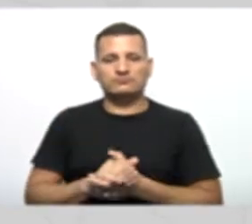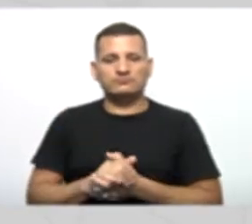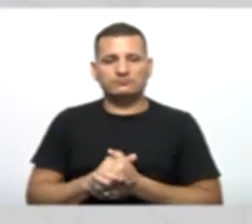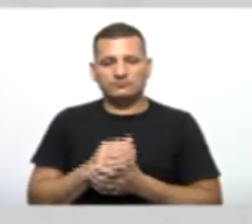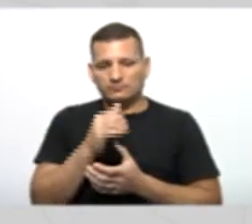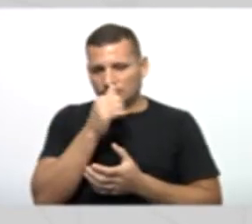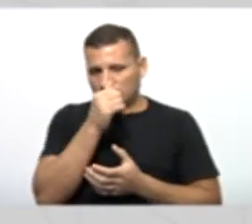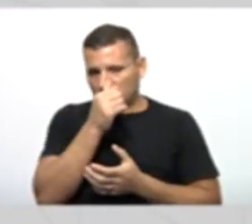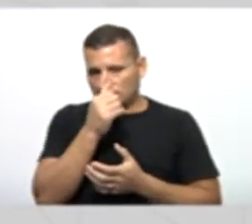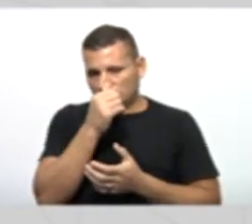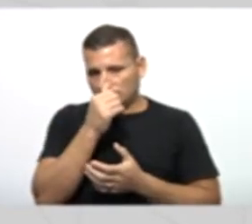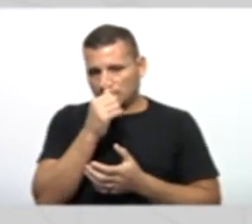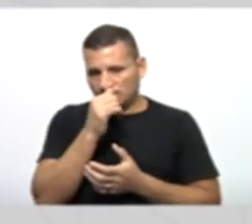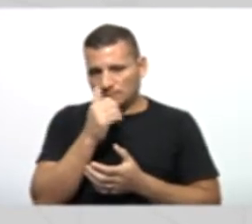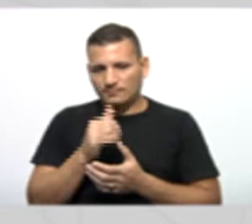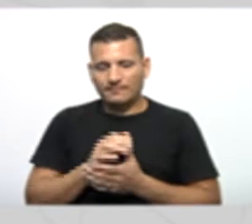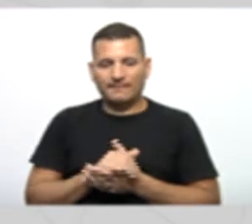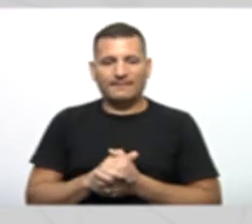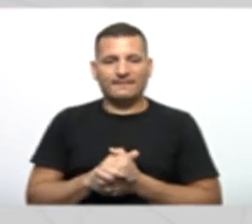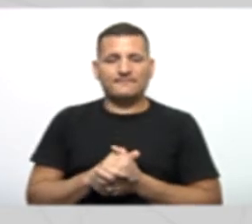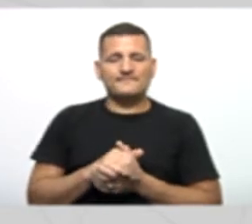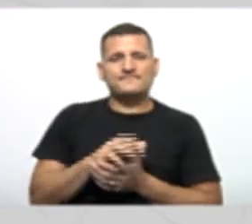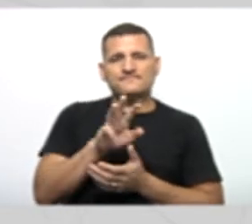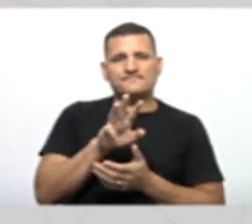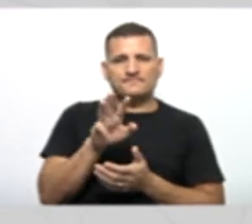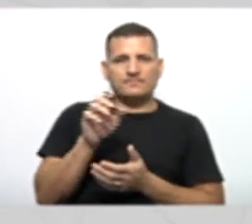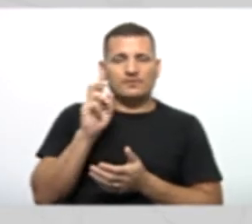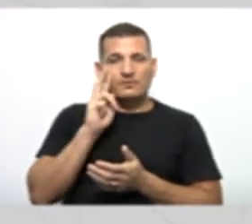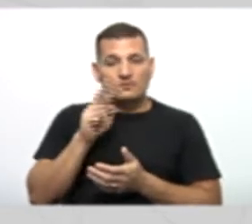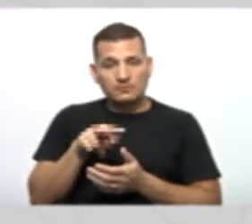as possibilidades. Você pode acessar aqui e você vai ver